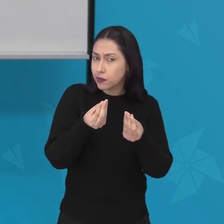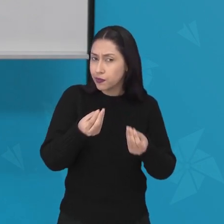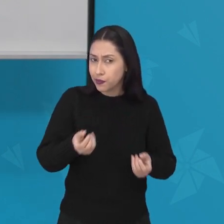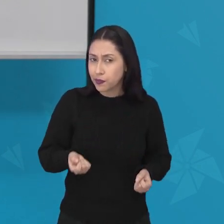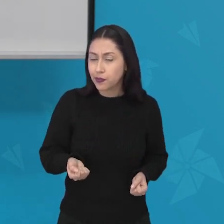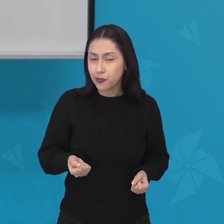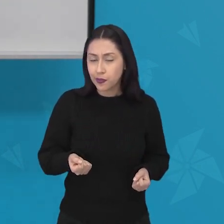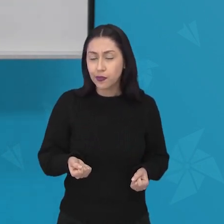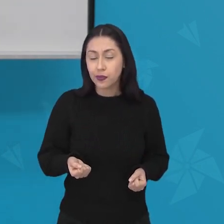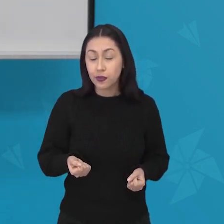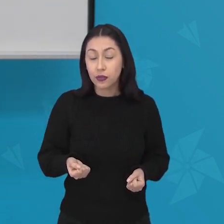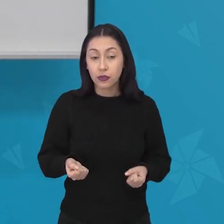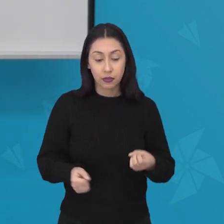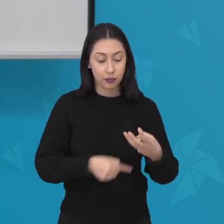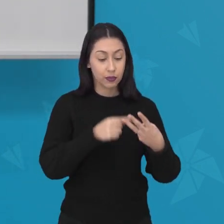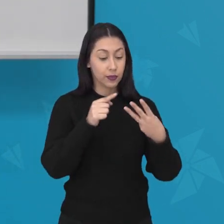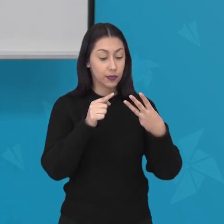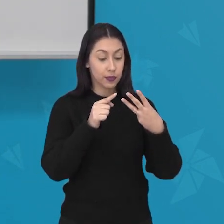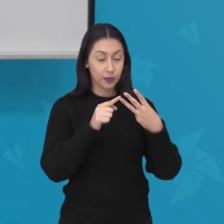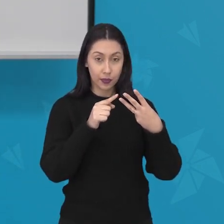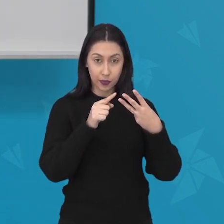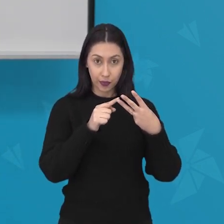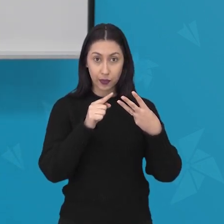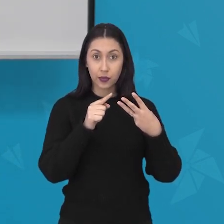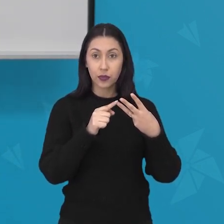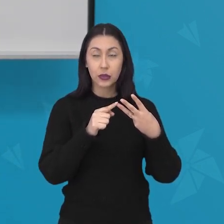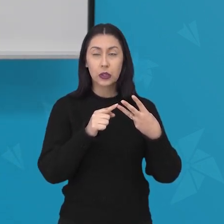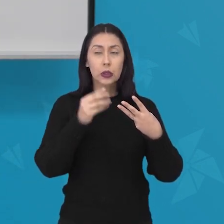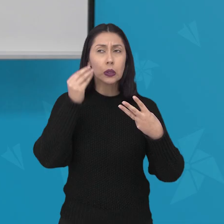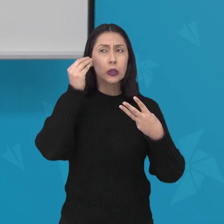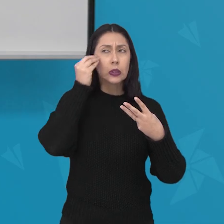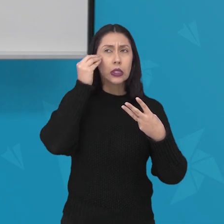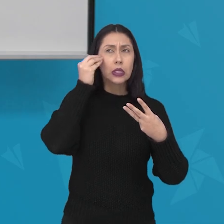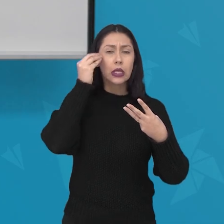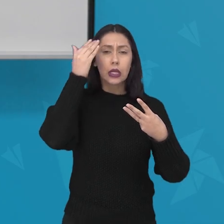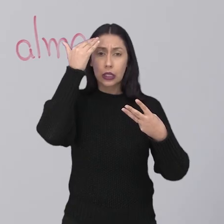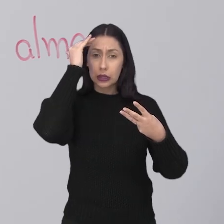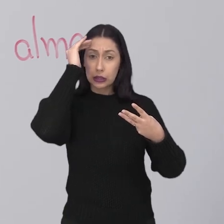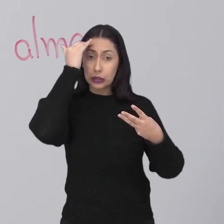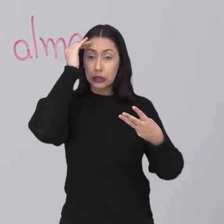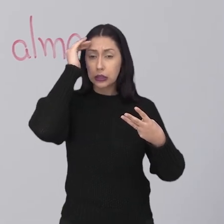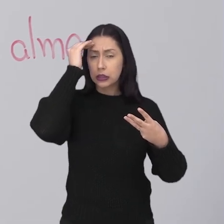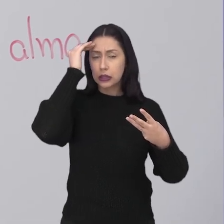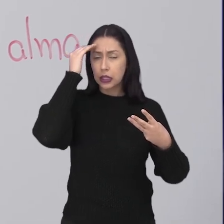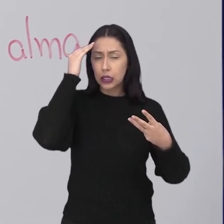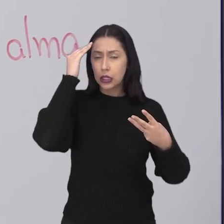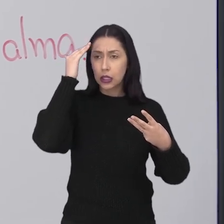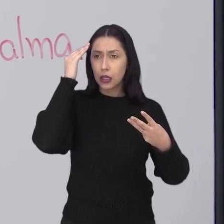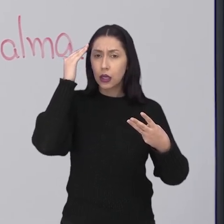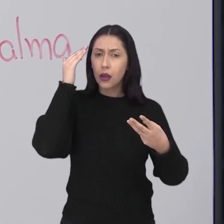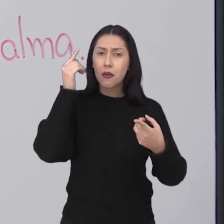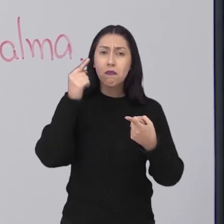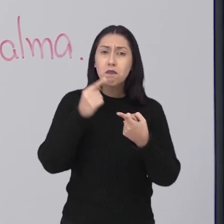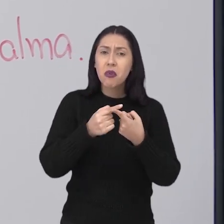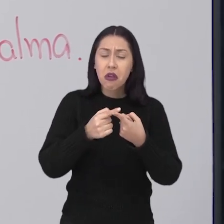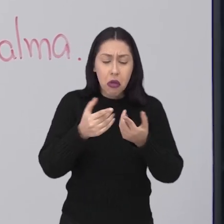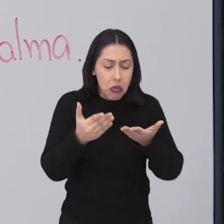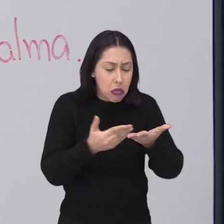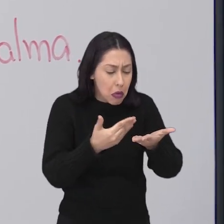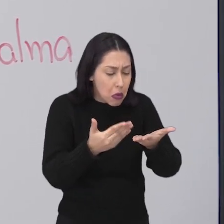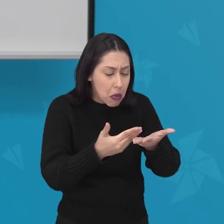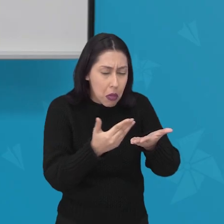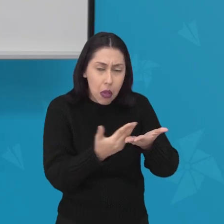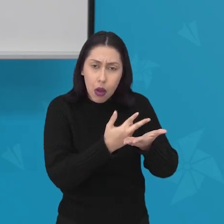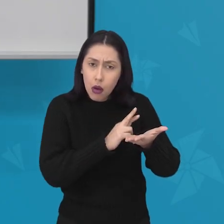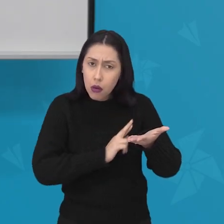seres humanos, né? E por último, nós vamos tentar entender por que em Platão, na República